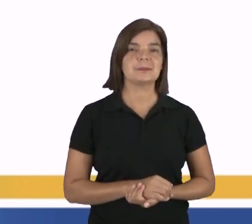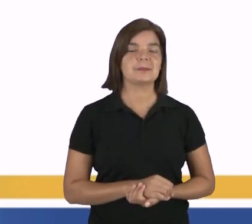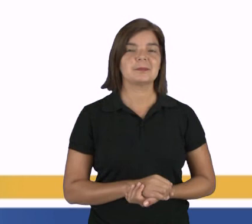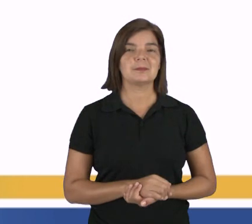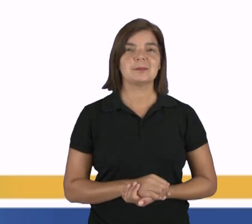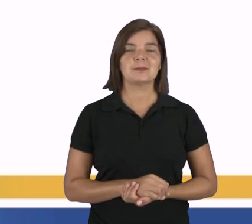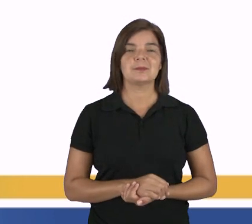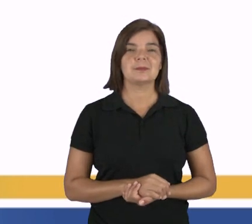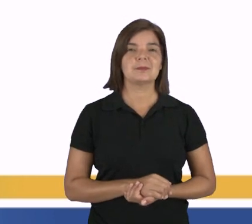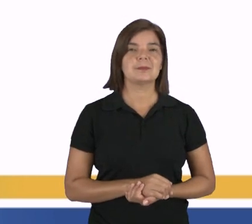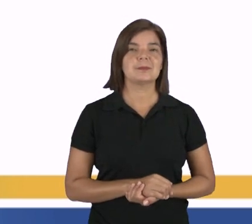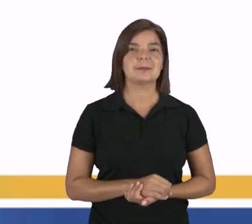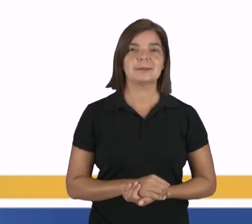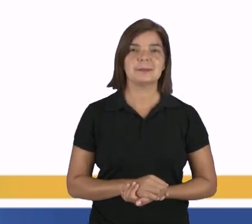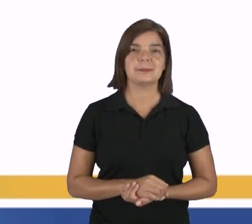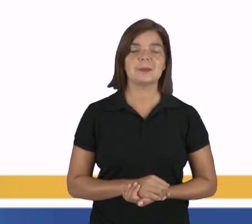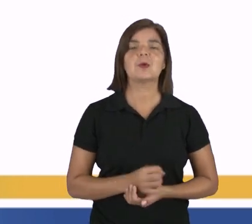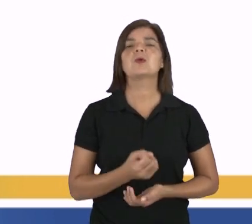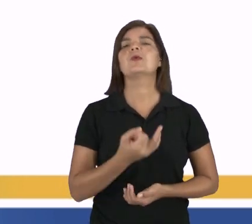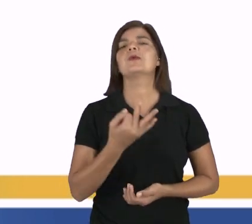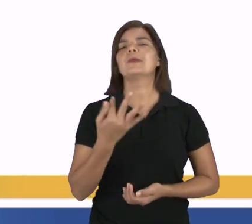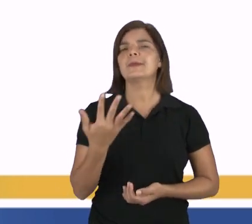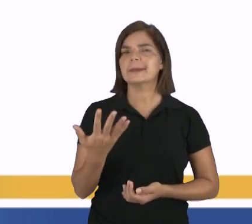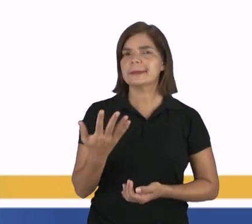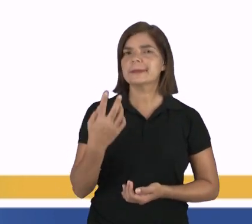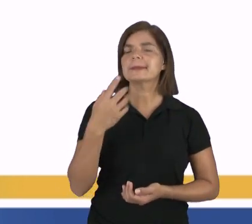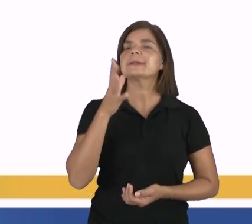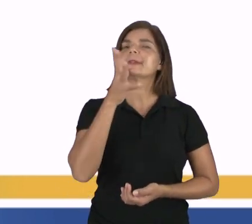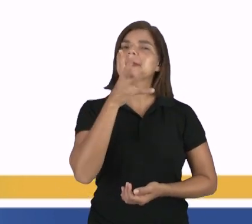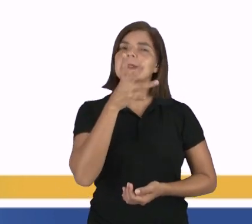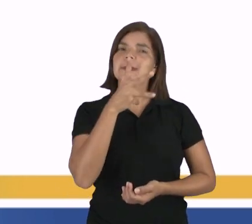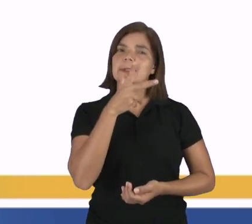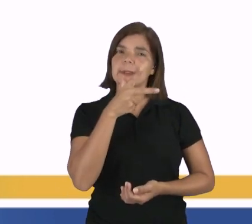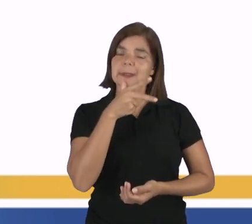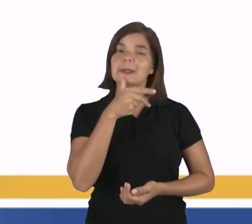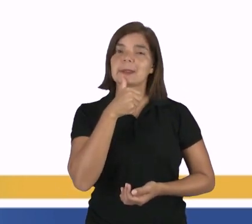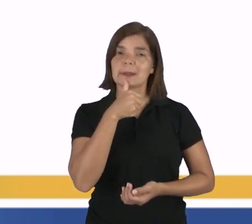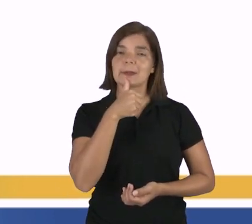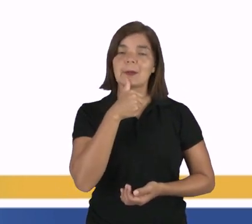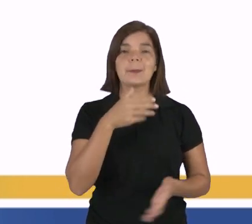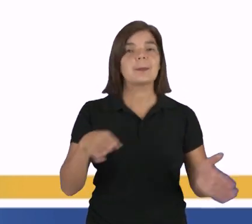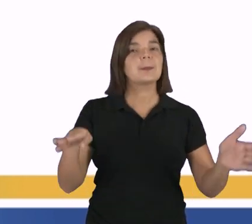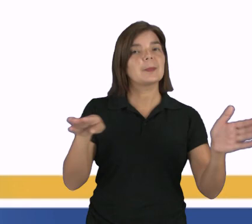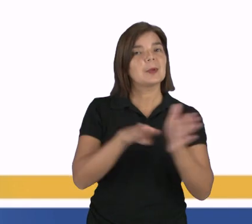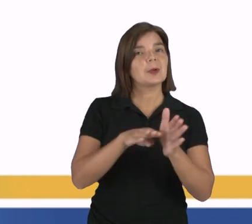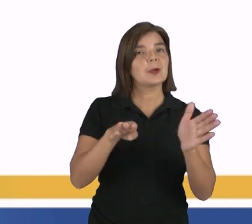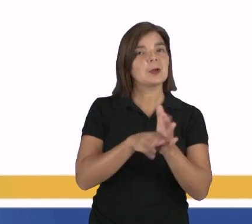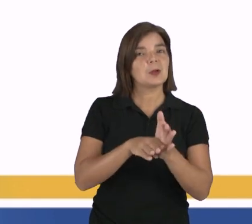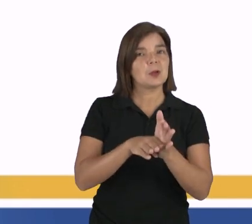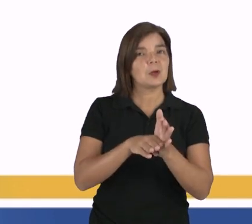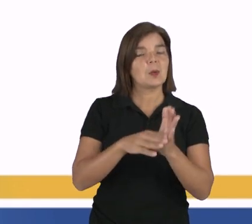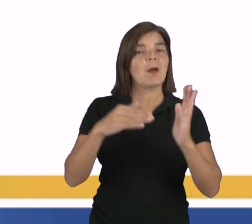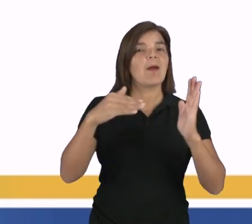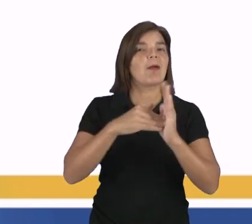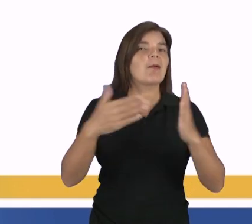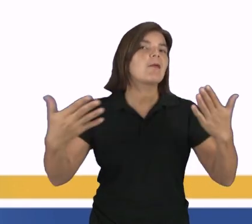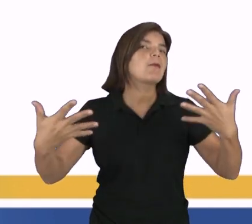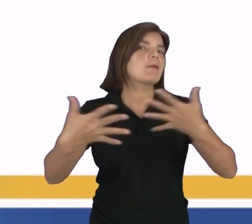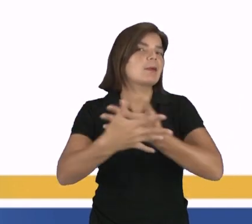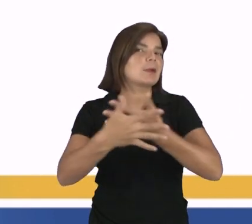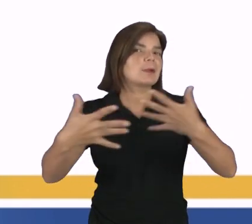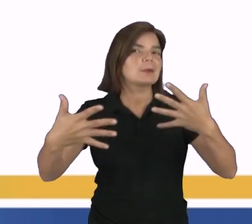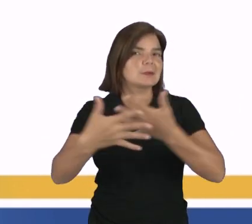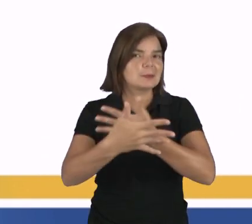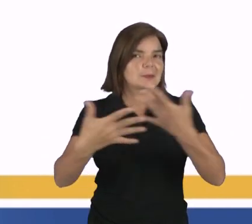to get downtown? E aí, quanto tempo deve levar para eu chegar daqui até o centro, para eu chegar